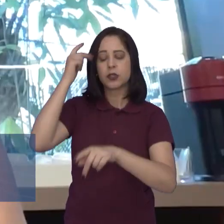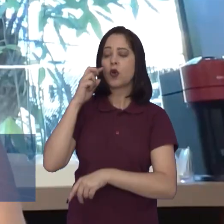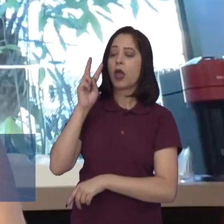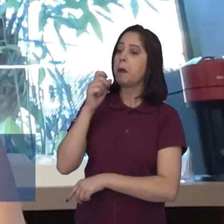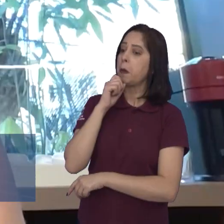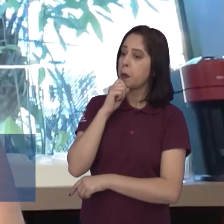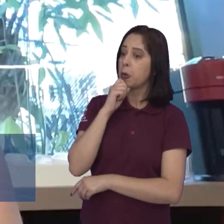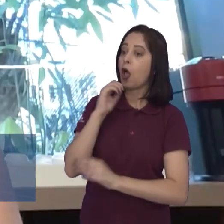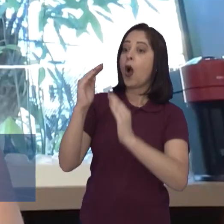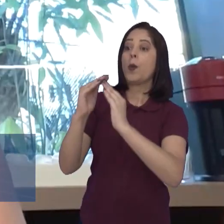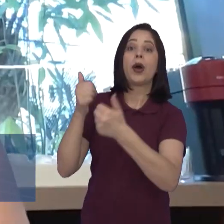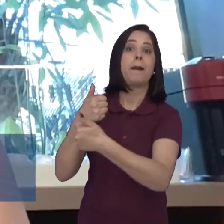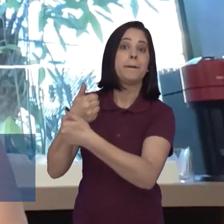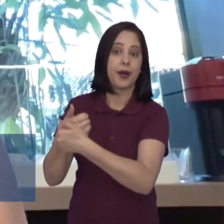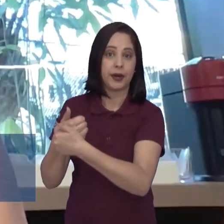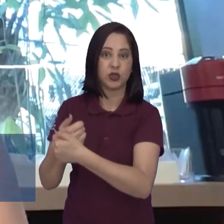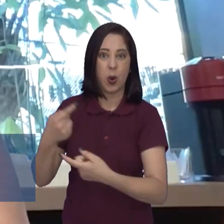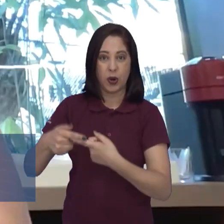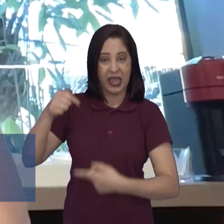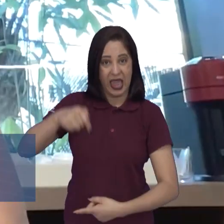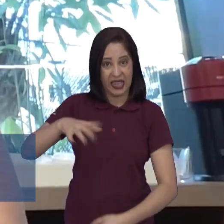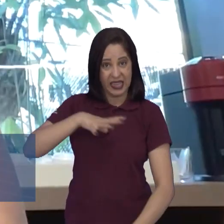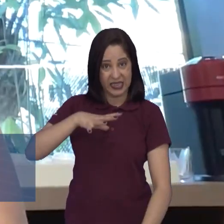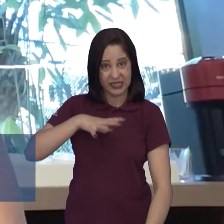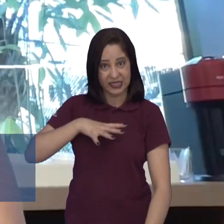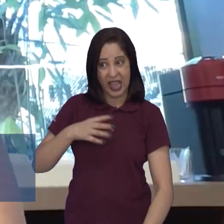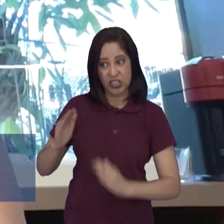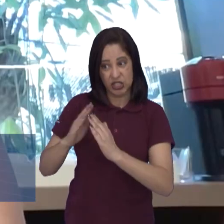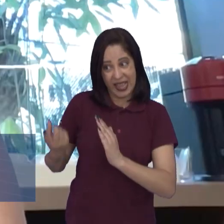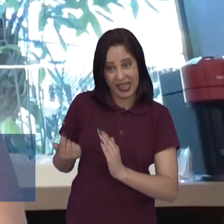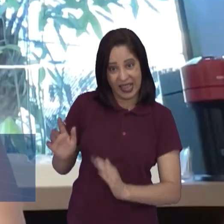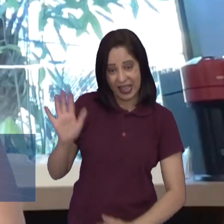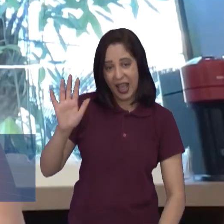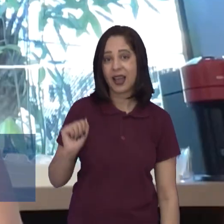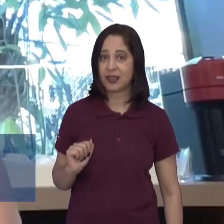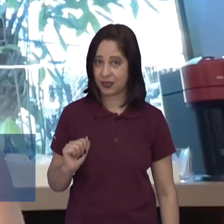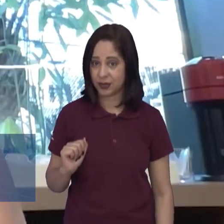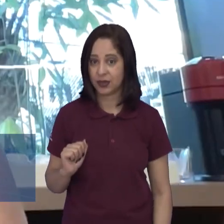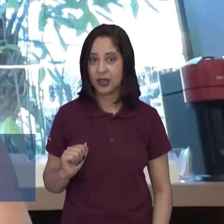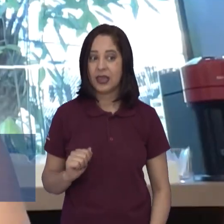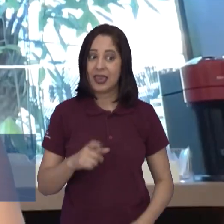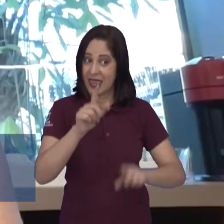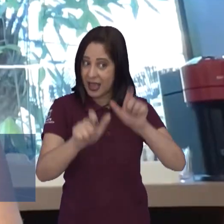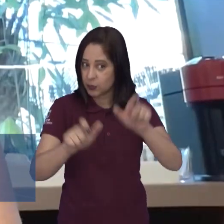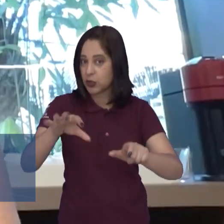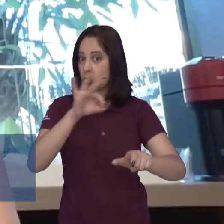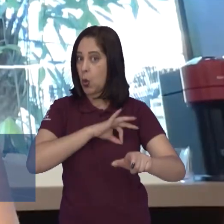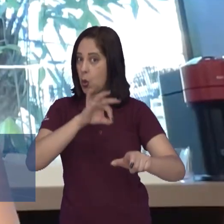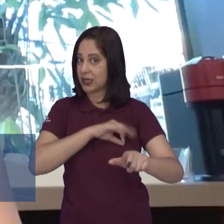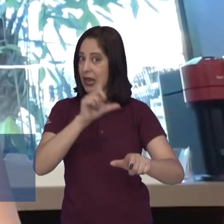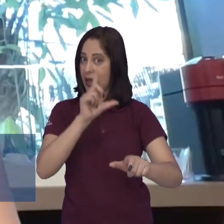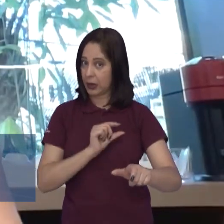os valores eles estão muito altos e não é todo mundo que está com essa condição, né, favorável. Então, se eu pensar que a